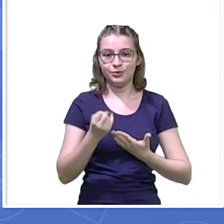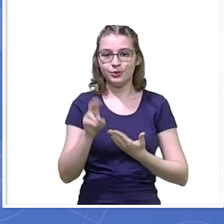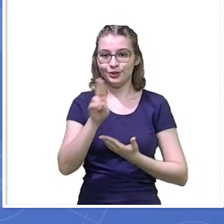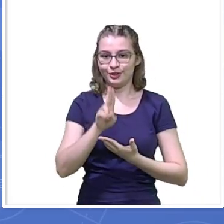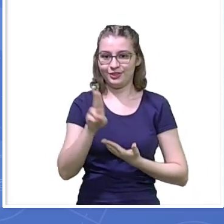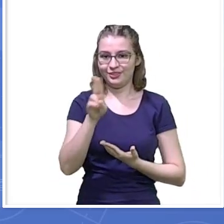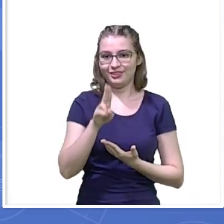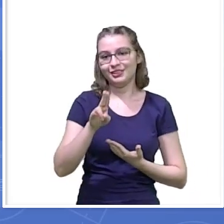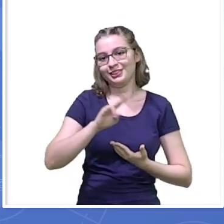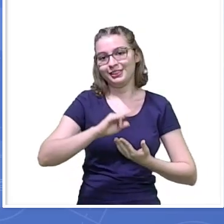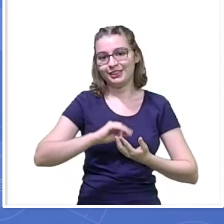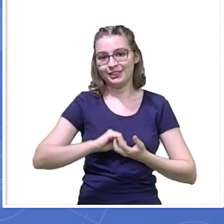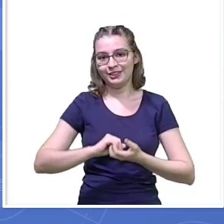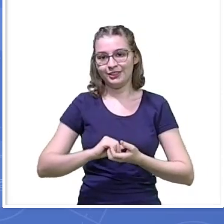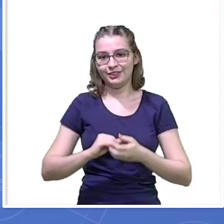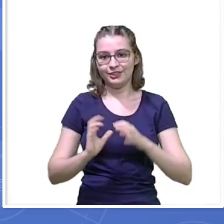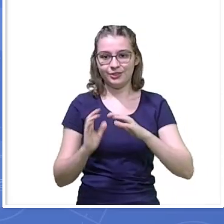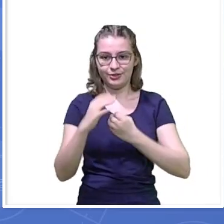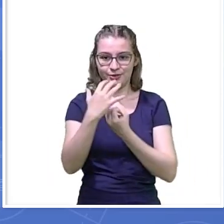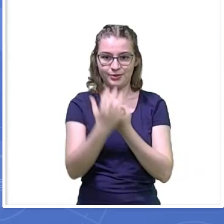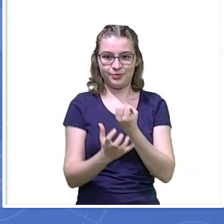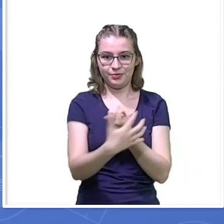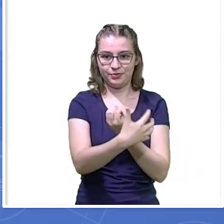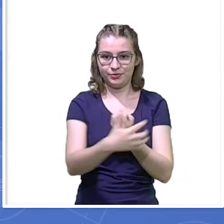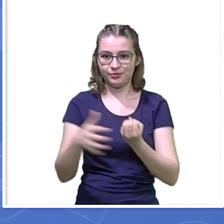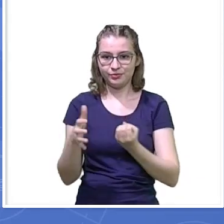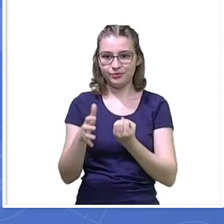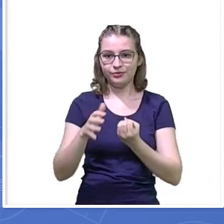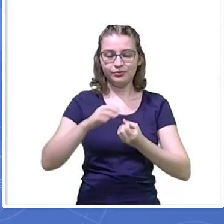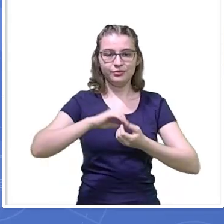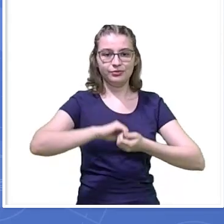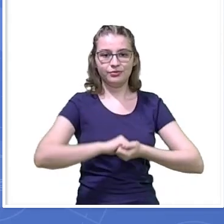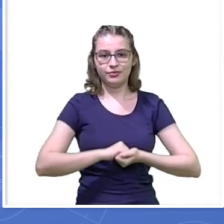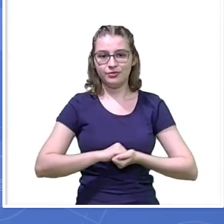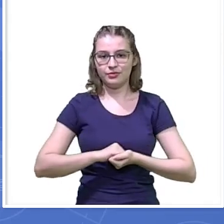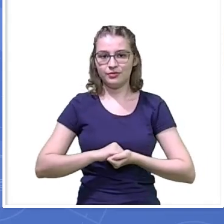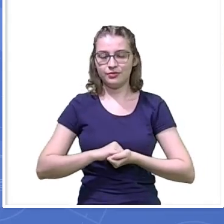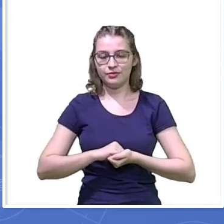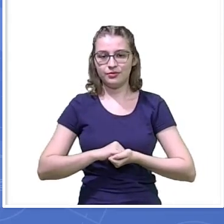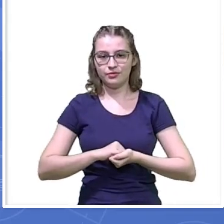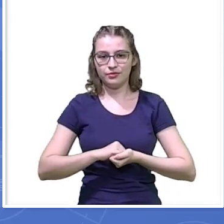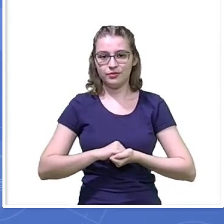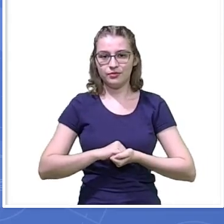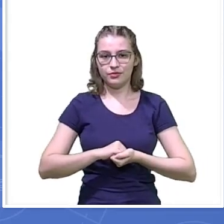uso, né, do sistema de coordenadas geográficas com relação aí